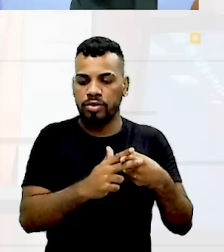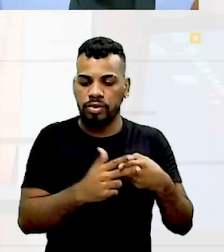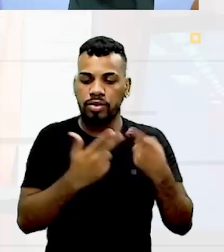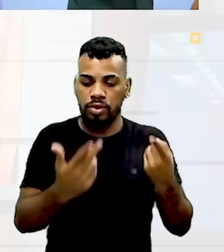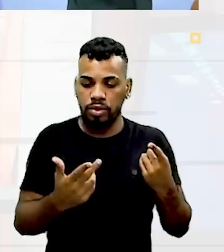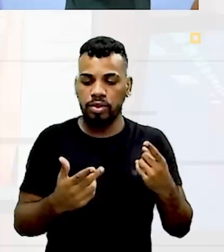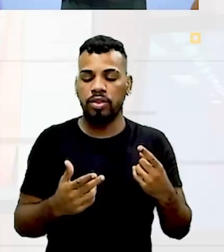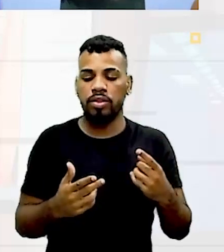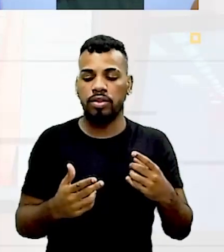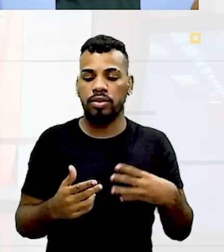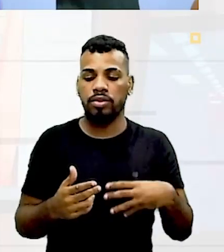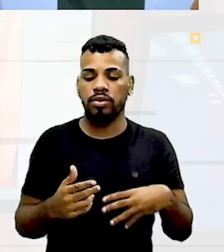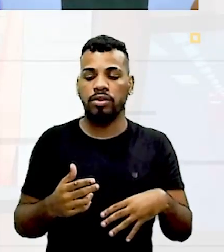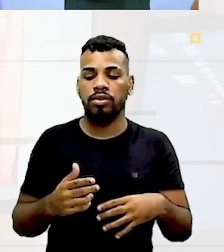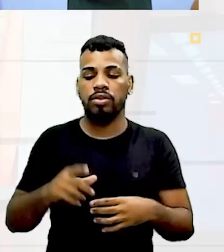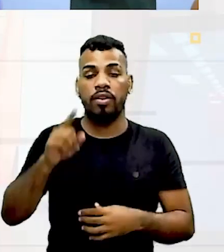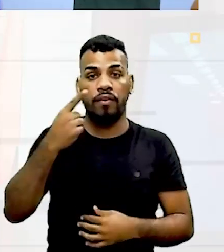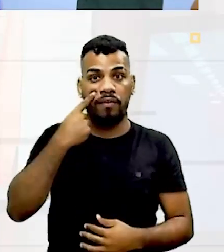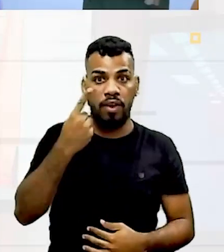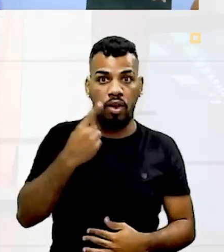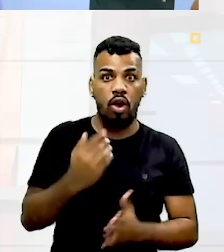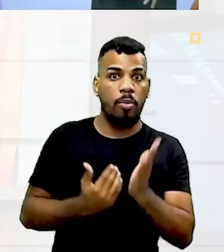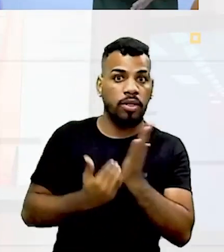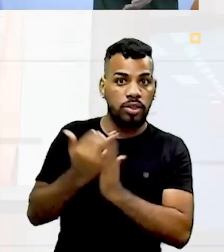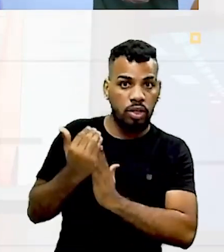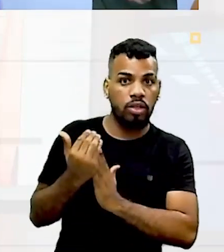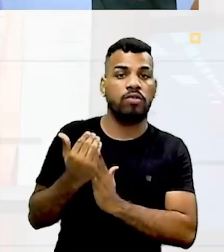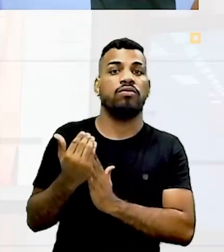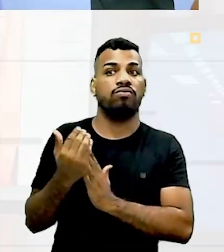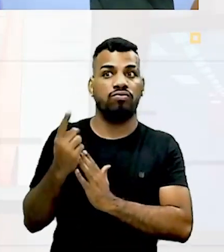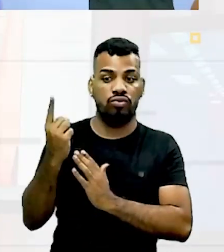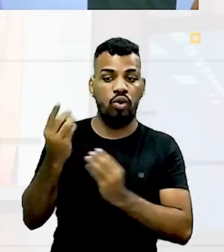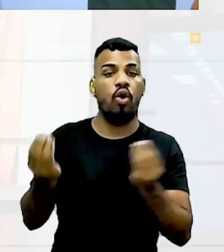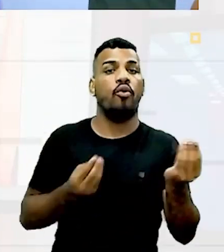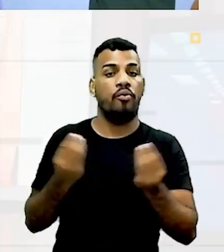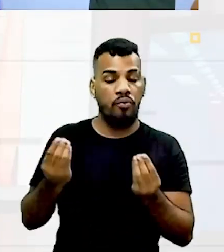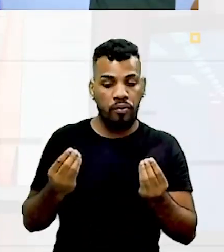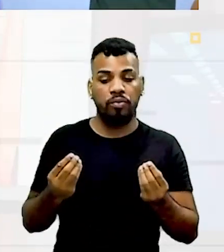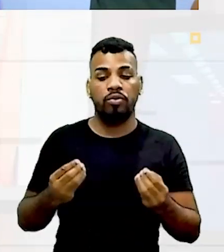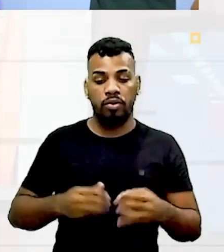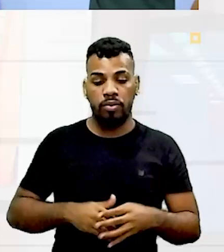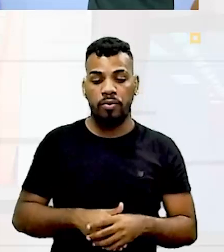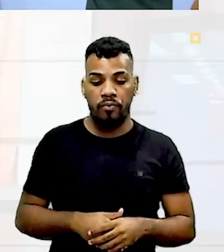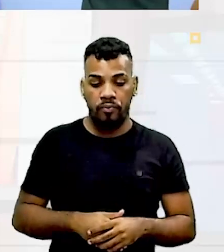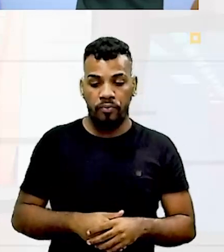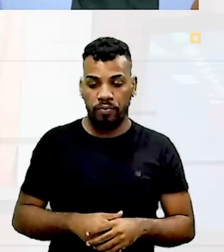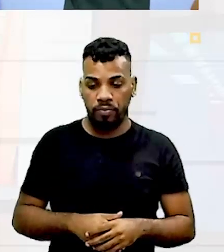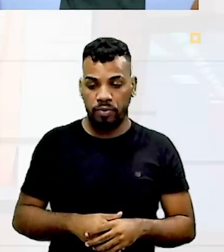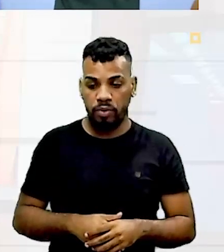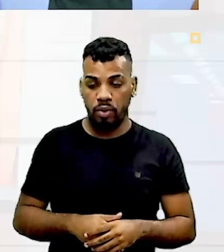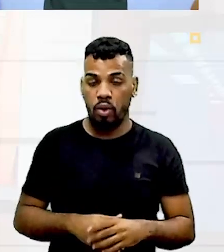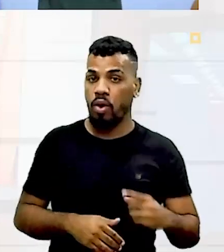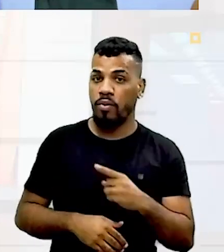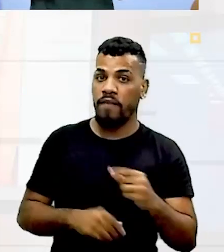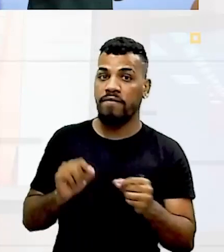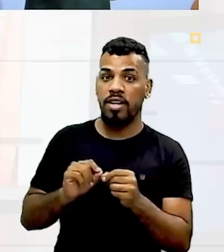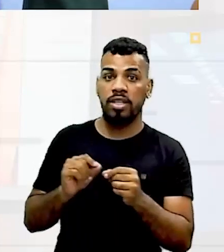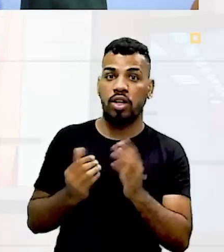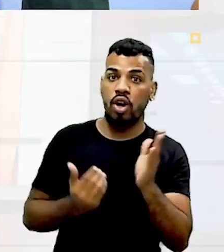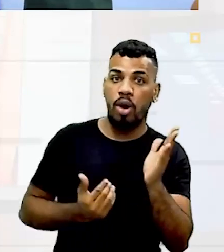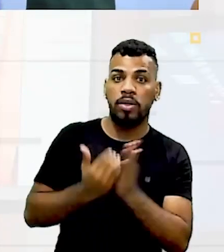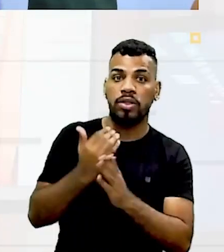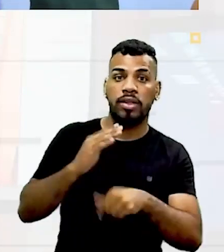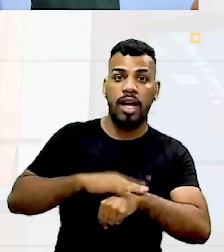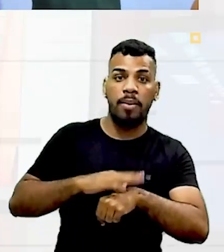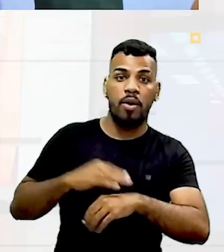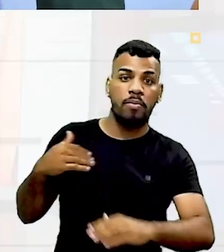produzida. Veja como ela começou, como foi a ideia, como foi, como é que ela foi produzida ao